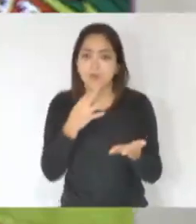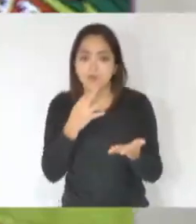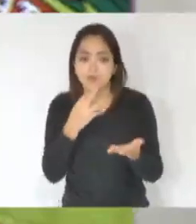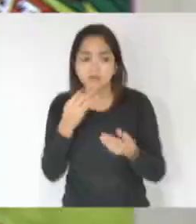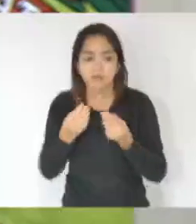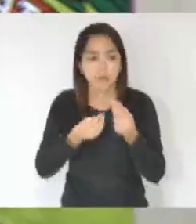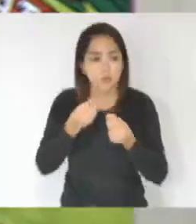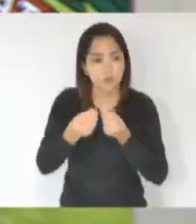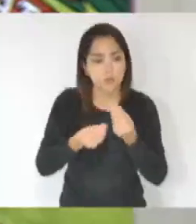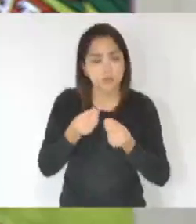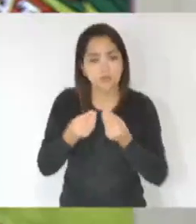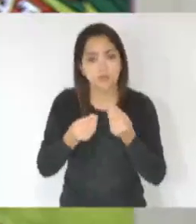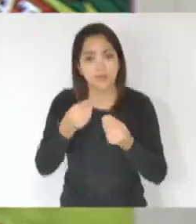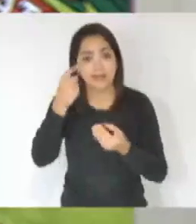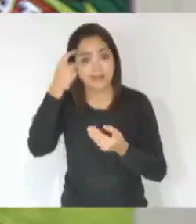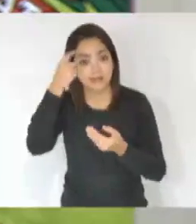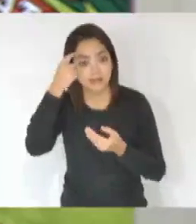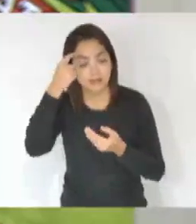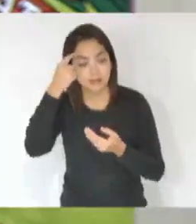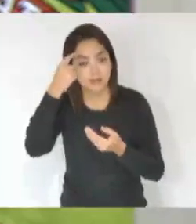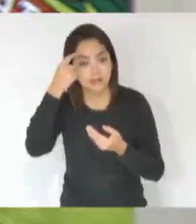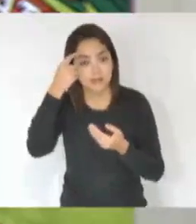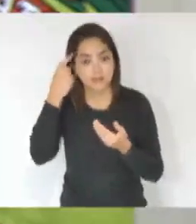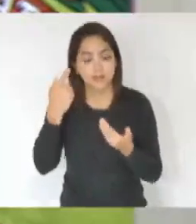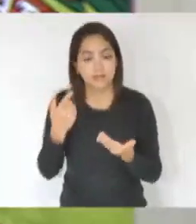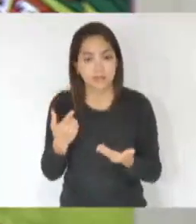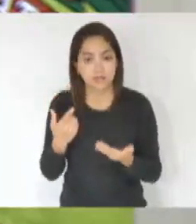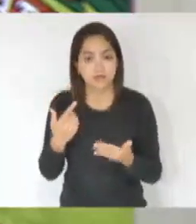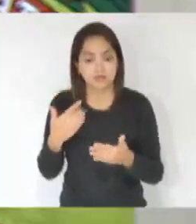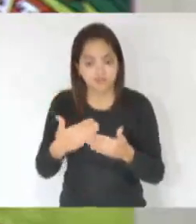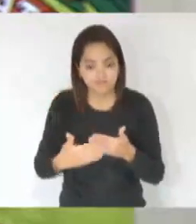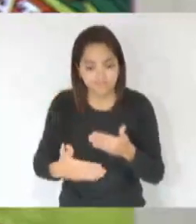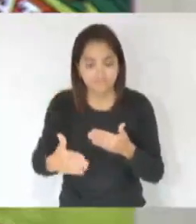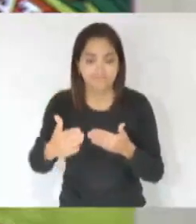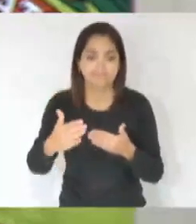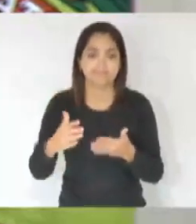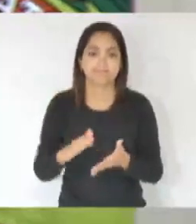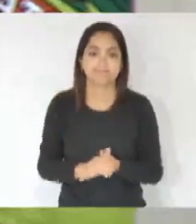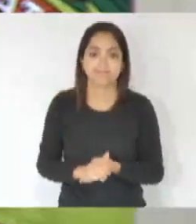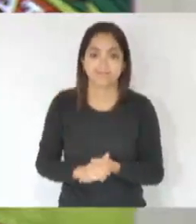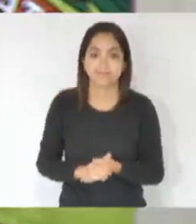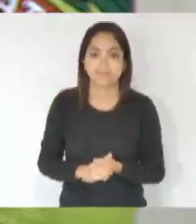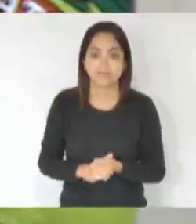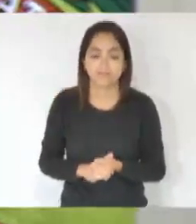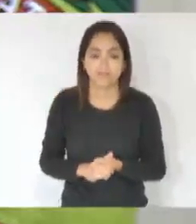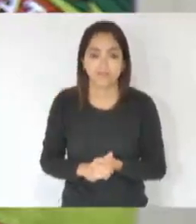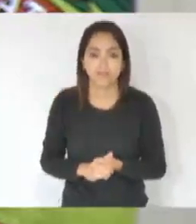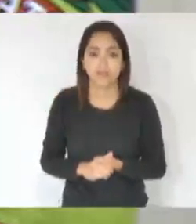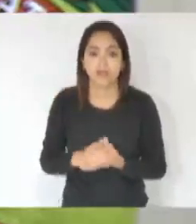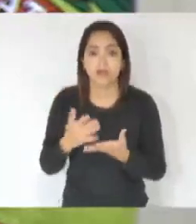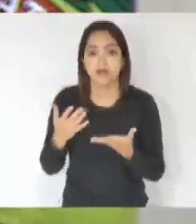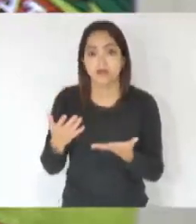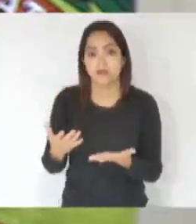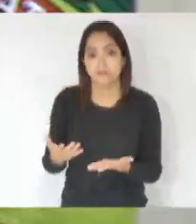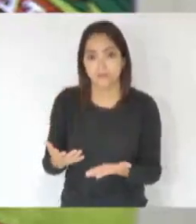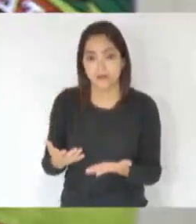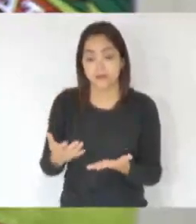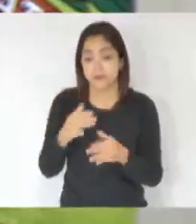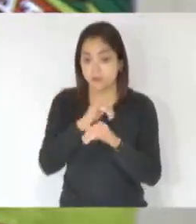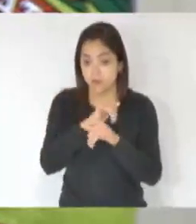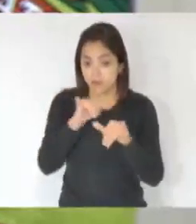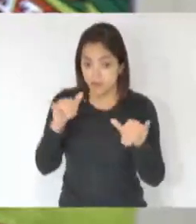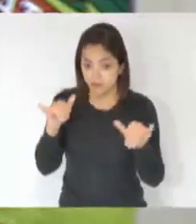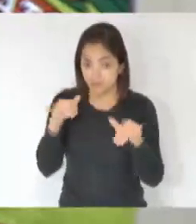dessa concepção do que vai vir aí para a saúde pública nos próximos tempos. Mas eu tenho aqui uma notícia